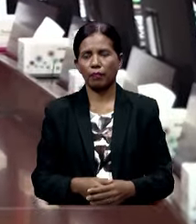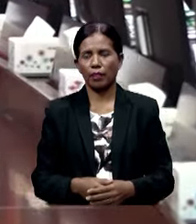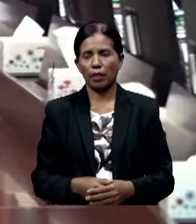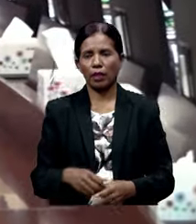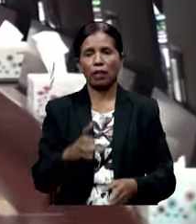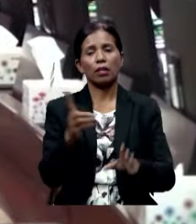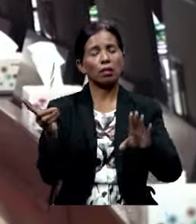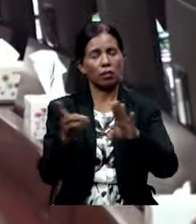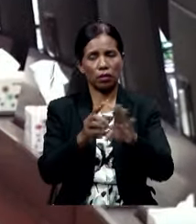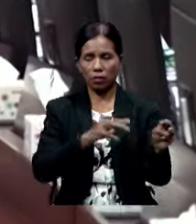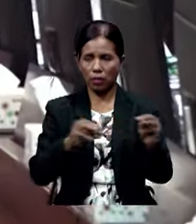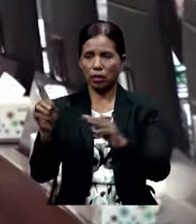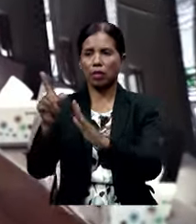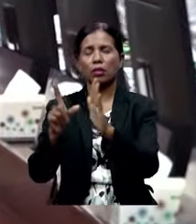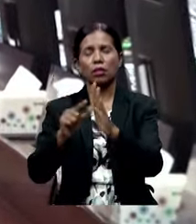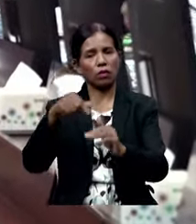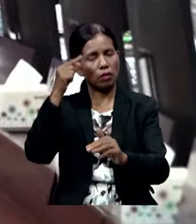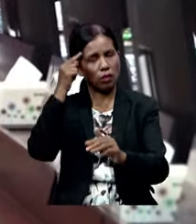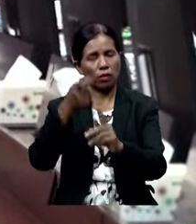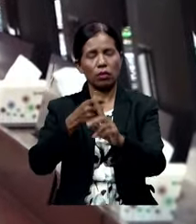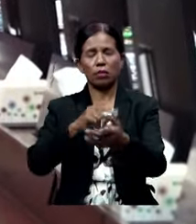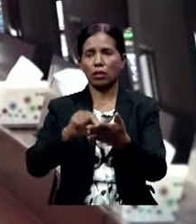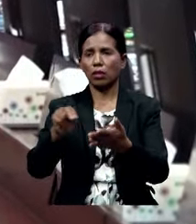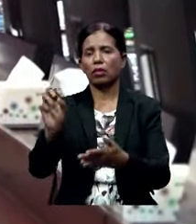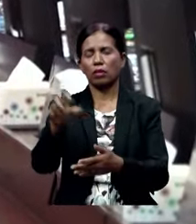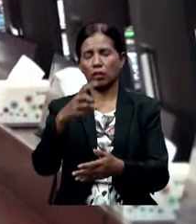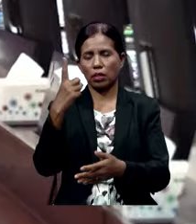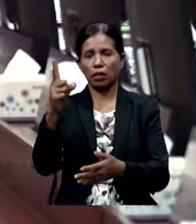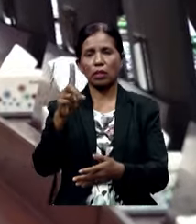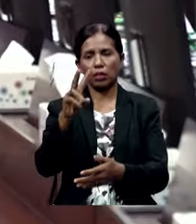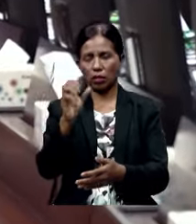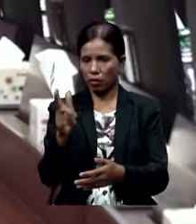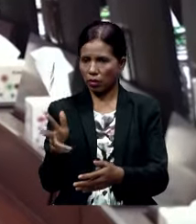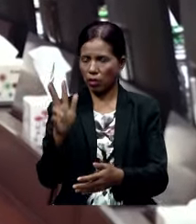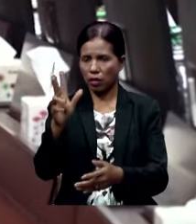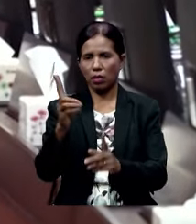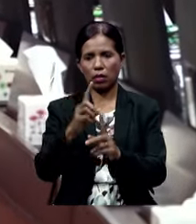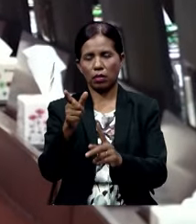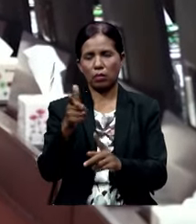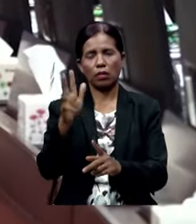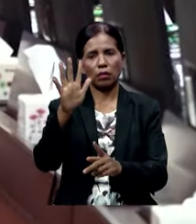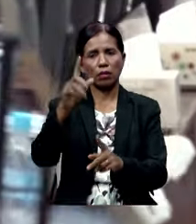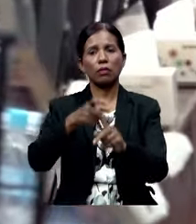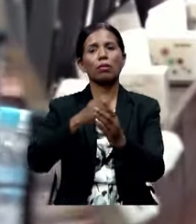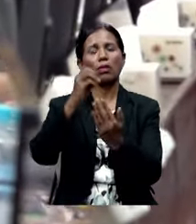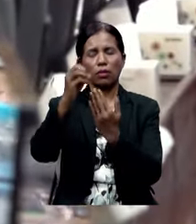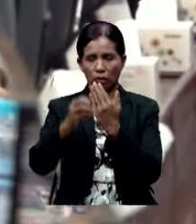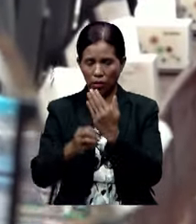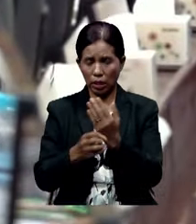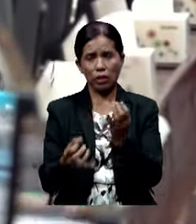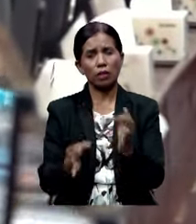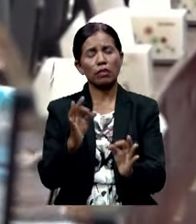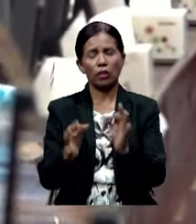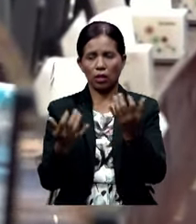né, altera ona Rússia decreto governo número San Recen Ida para Tinarihun Rua Recen Tolo, Loron Recen Lima Fulan Outubro, mas que não é